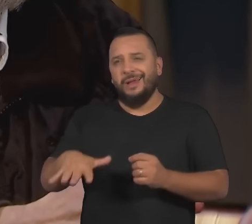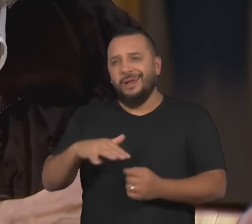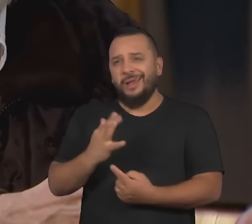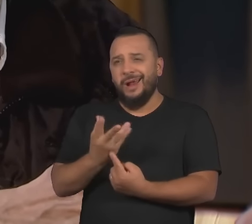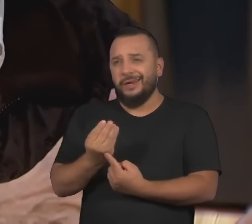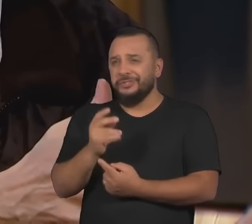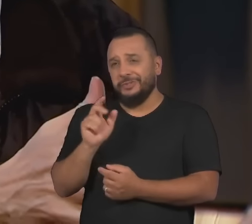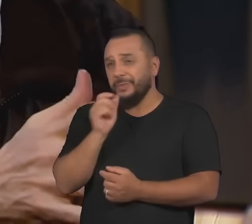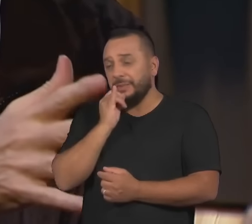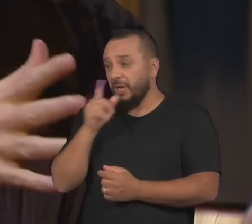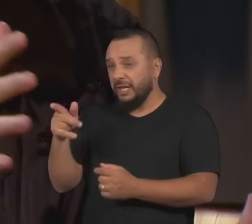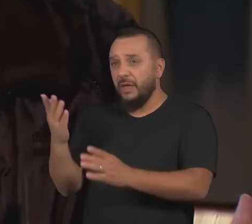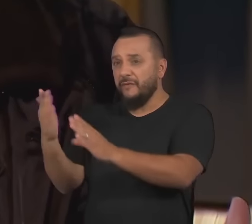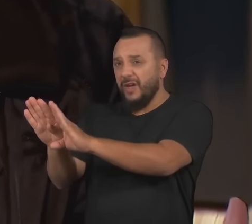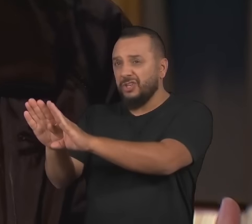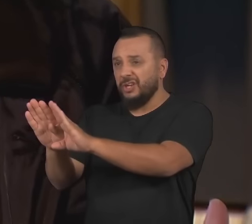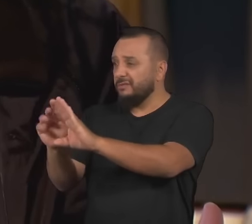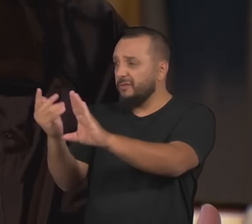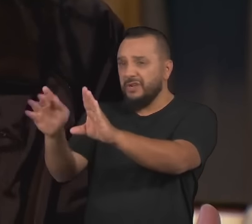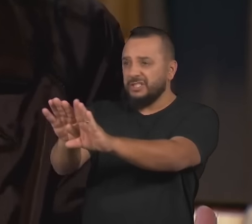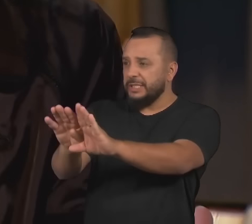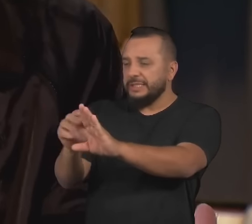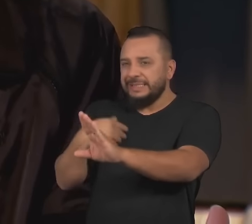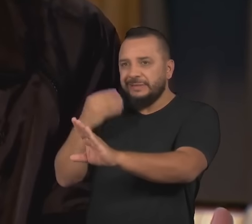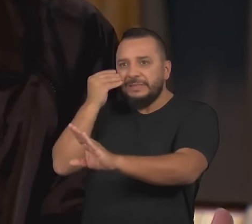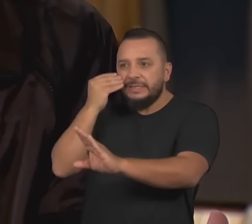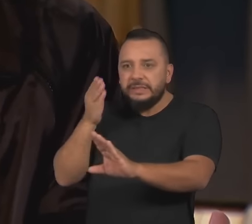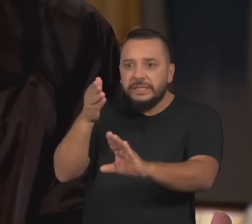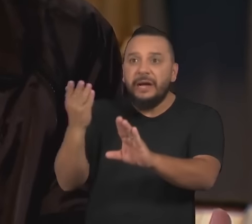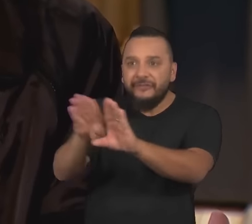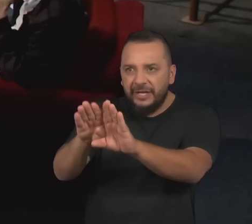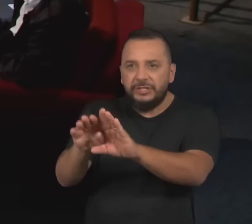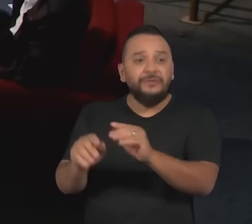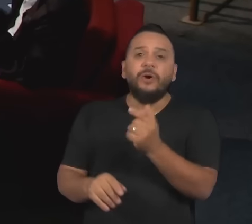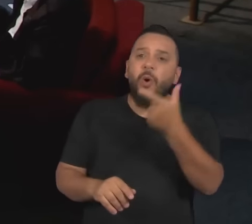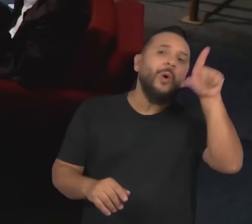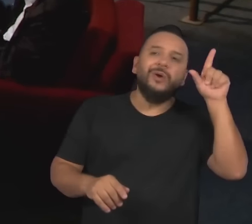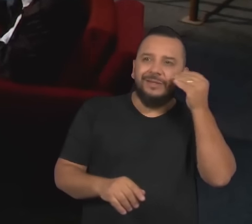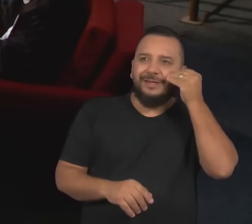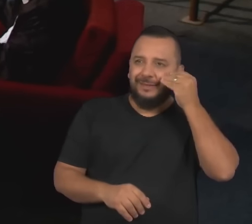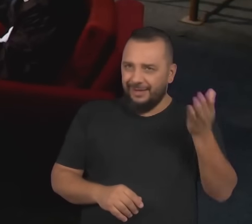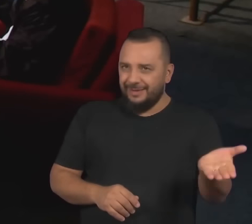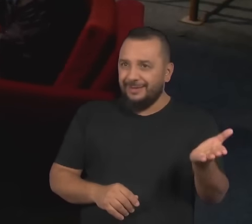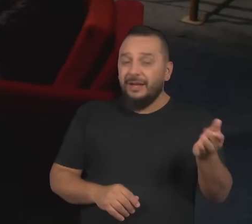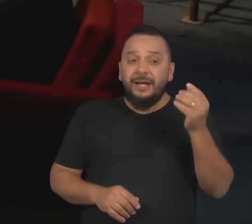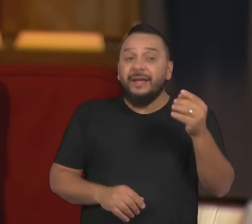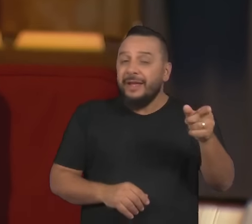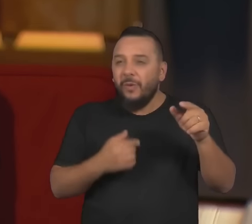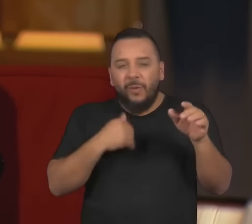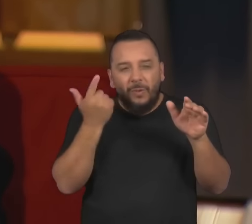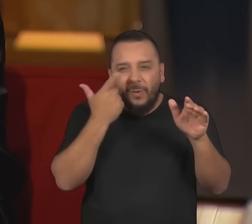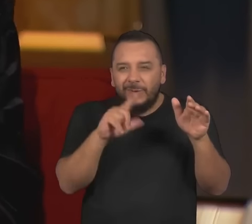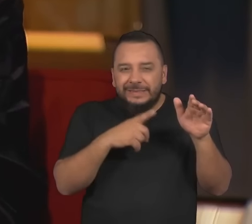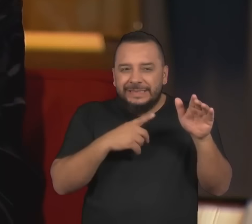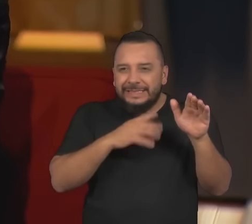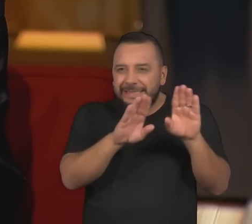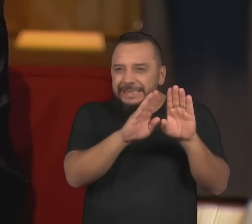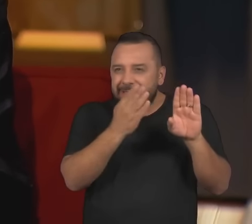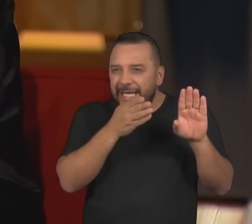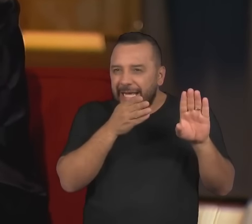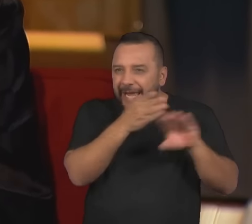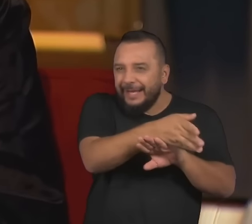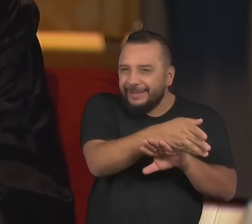está fechada, você tem que tentar encontrar outras brechas, né? Qual foi a brecha que eu encontrei naquele momento, no